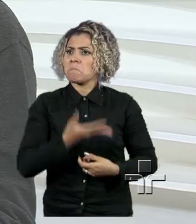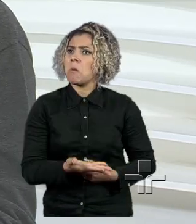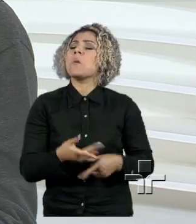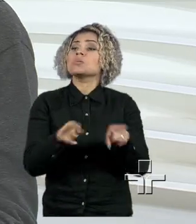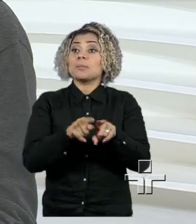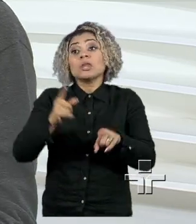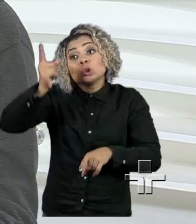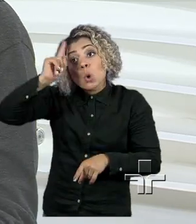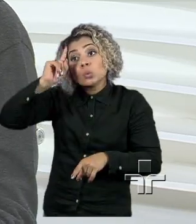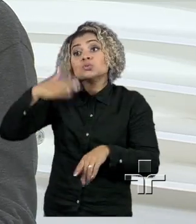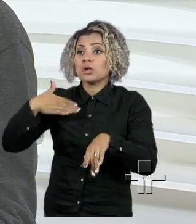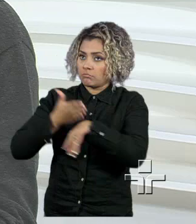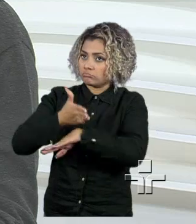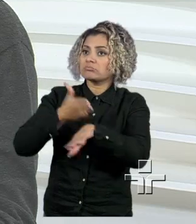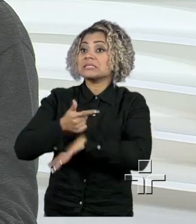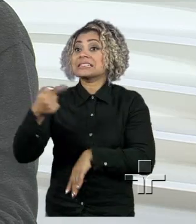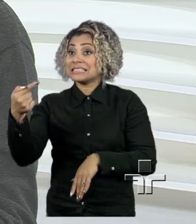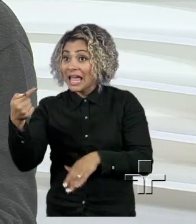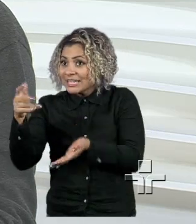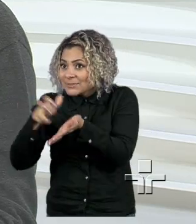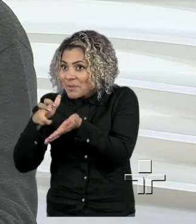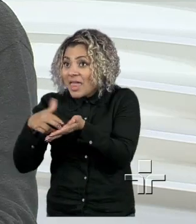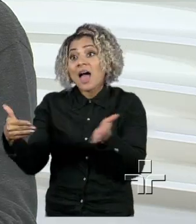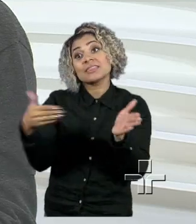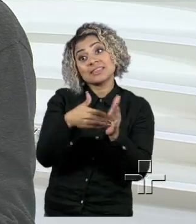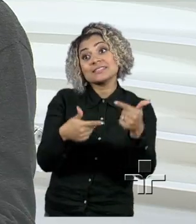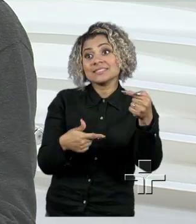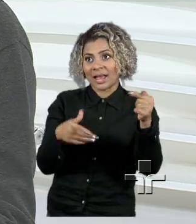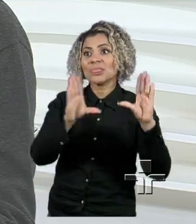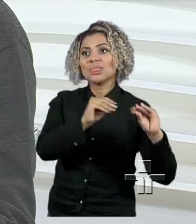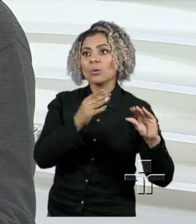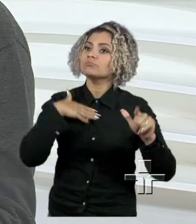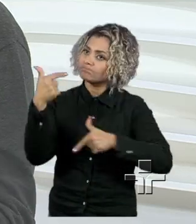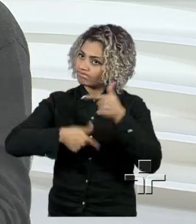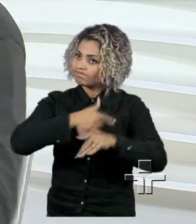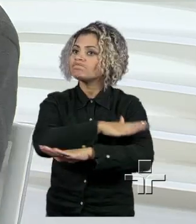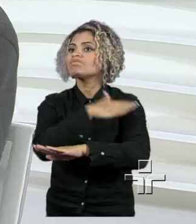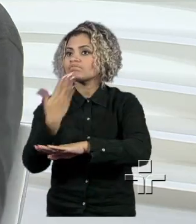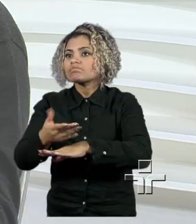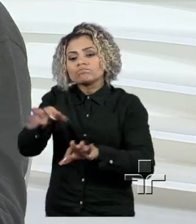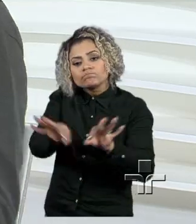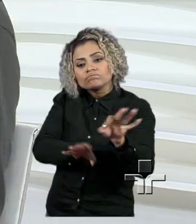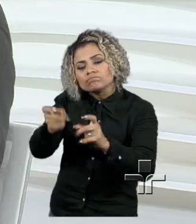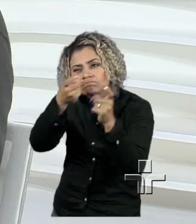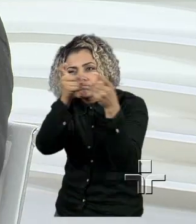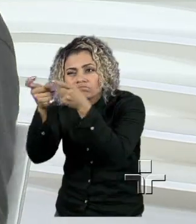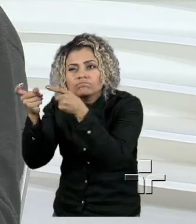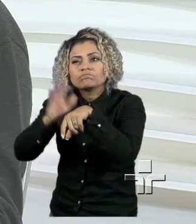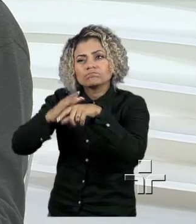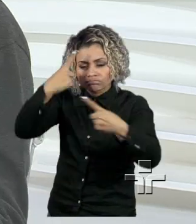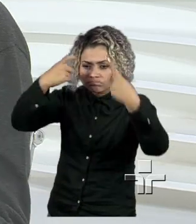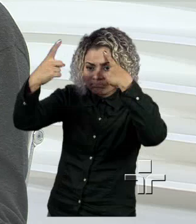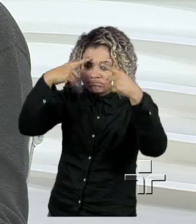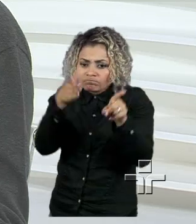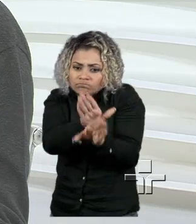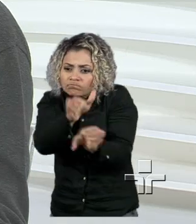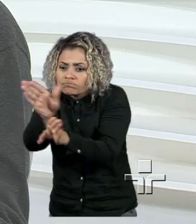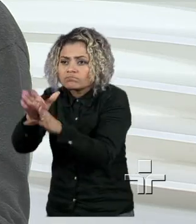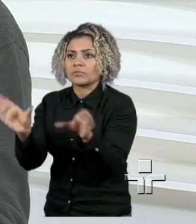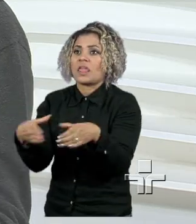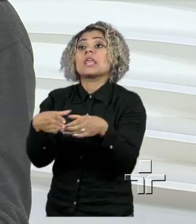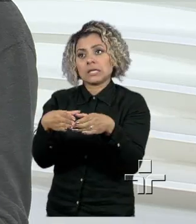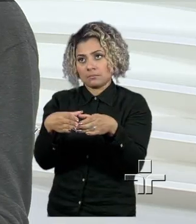né, de forma importante, das 7h30 da manhã até as 7 da noite, arquitetando, dirigindo, liderando, na verdade, essa